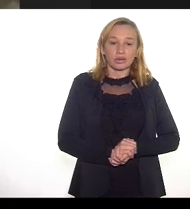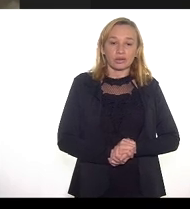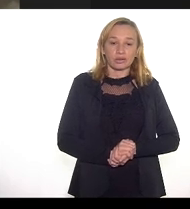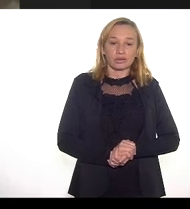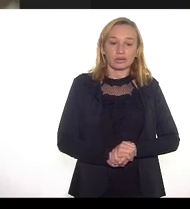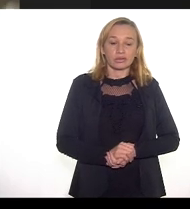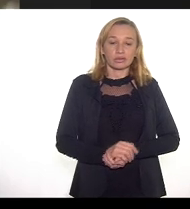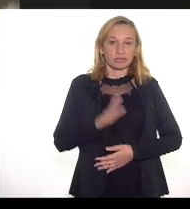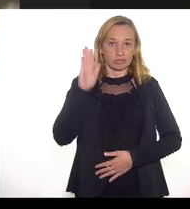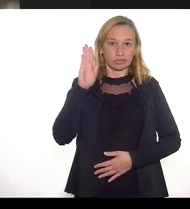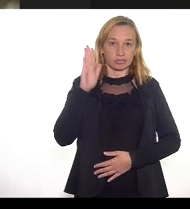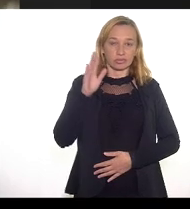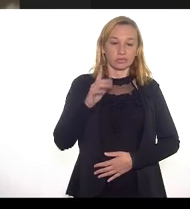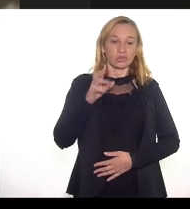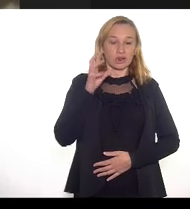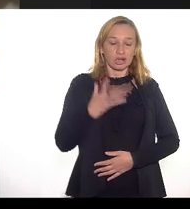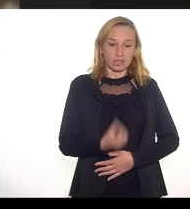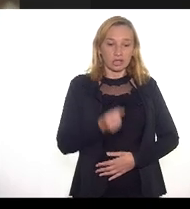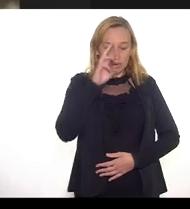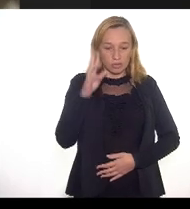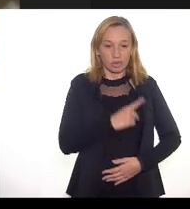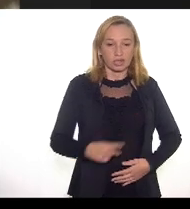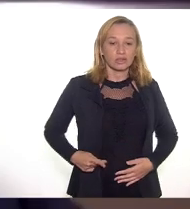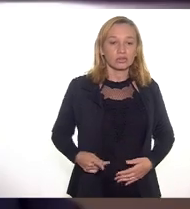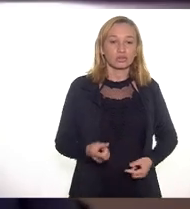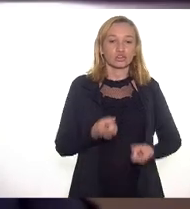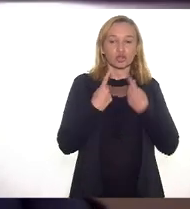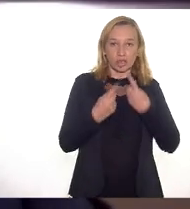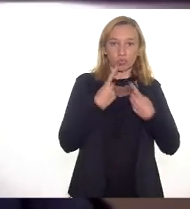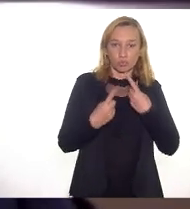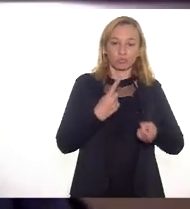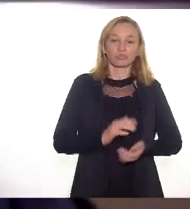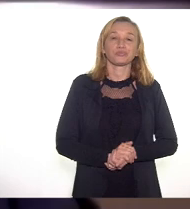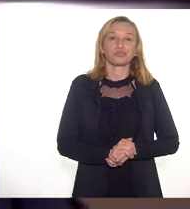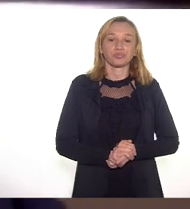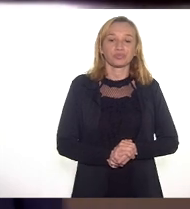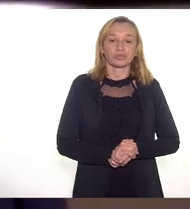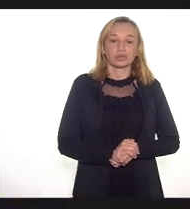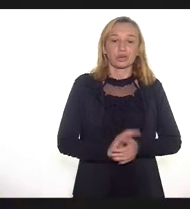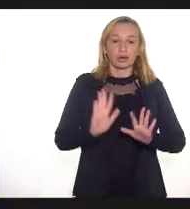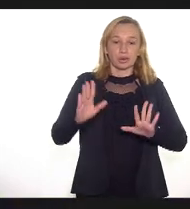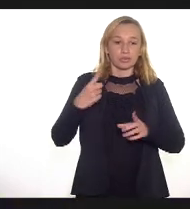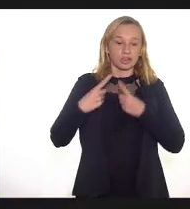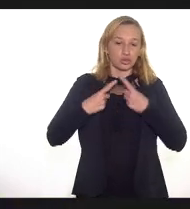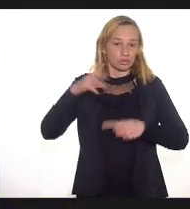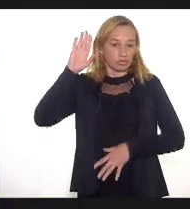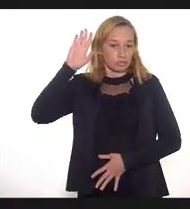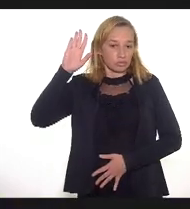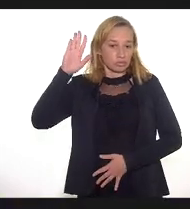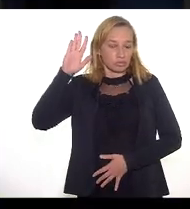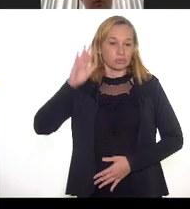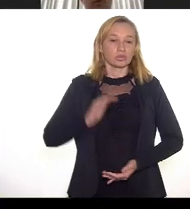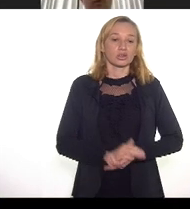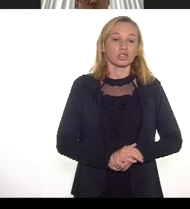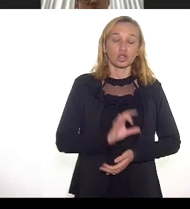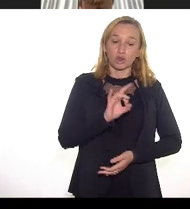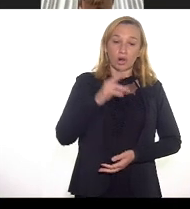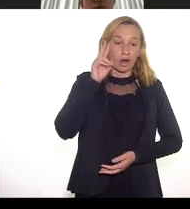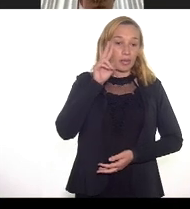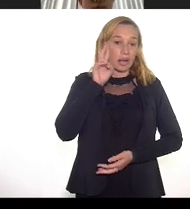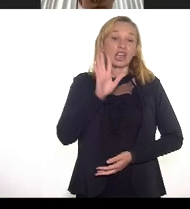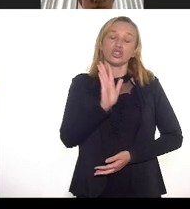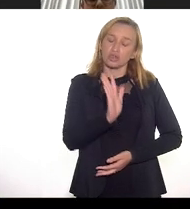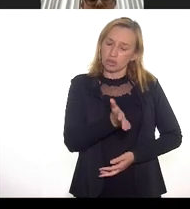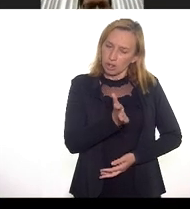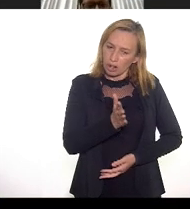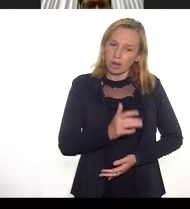Favorável, presidente. Com os pareceres emitidos em discussão. Para discutir, presidente. Só lembrar que nós já estamos